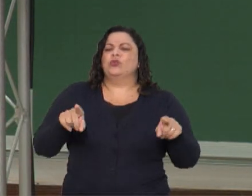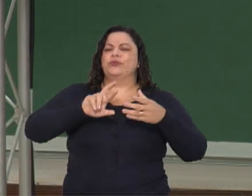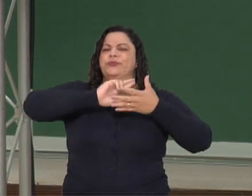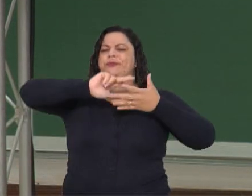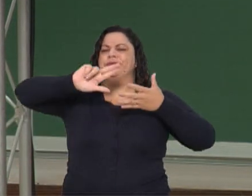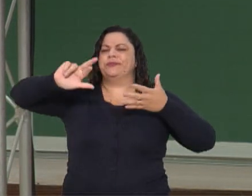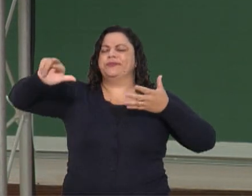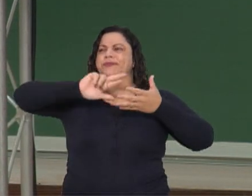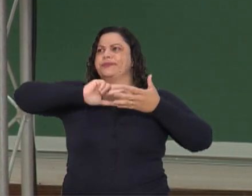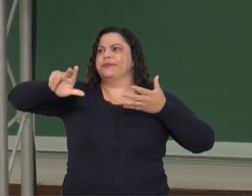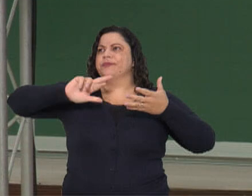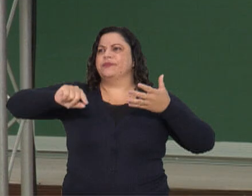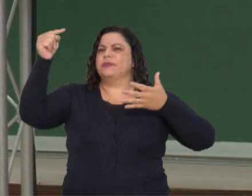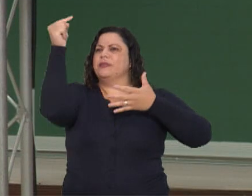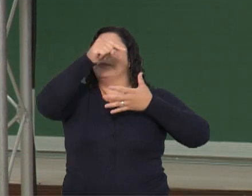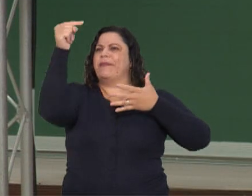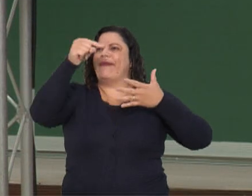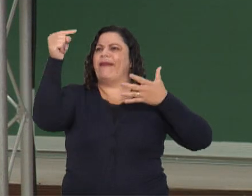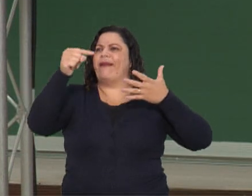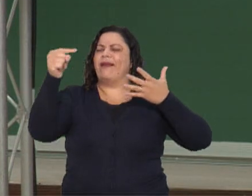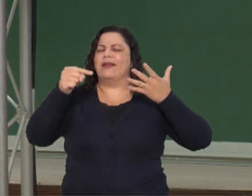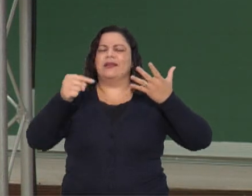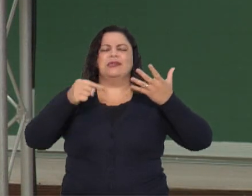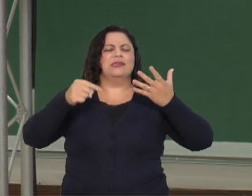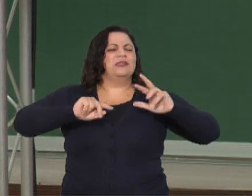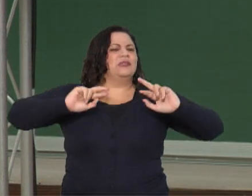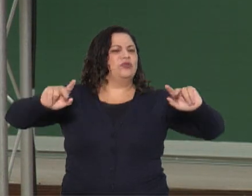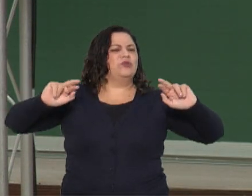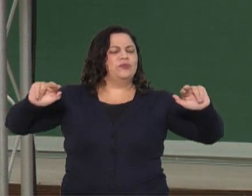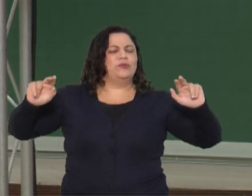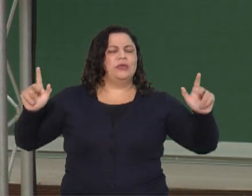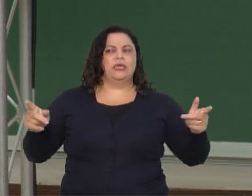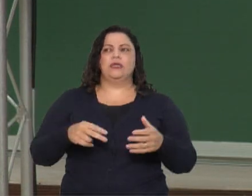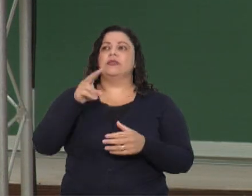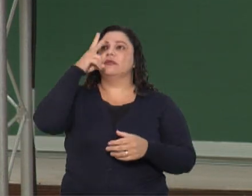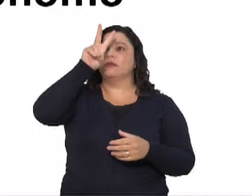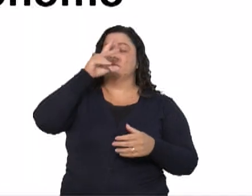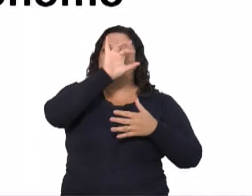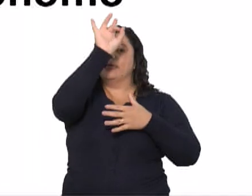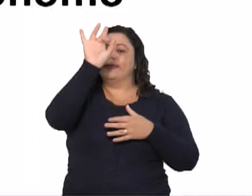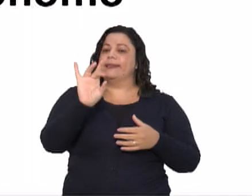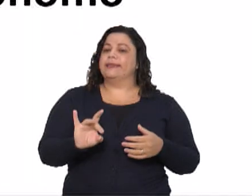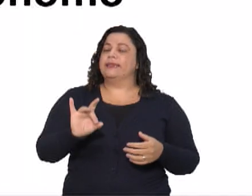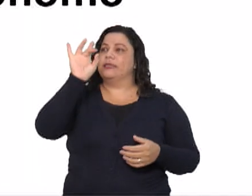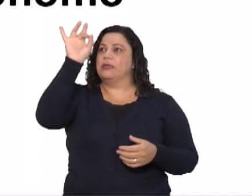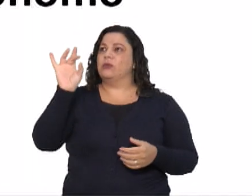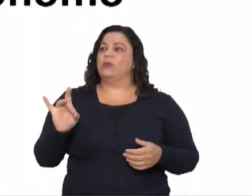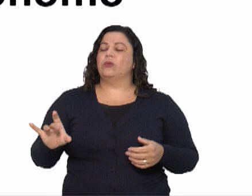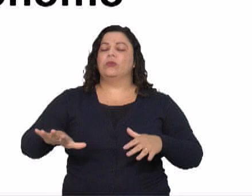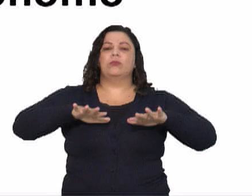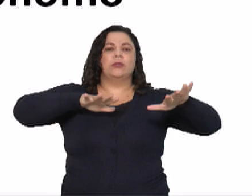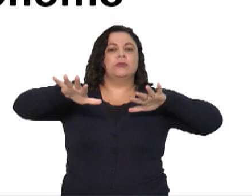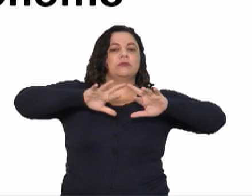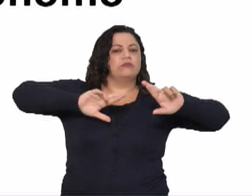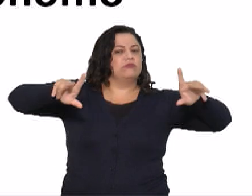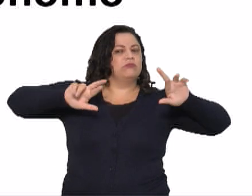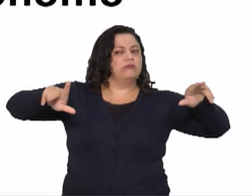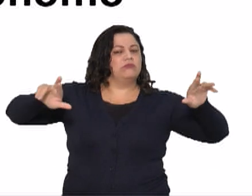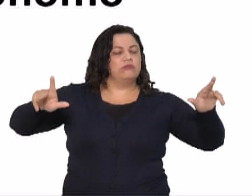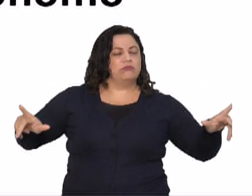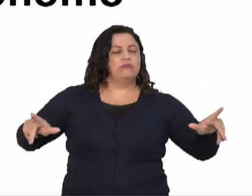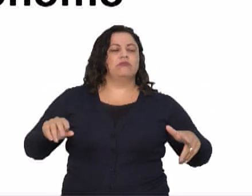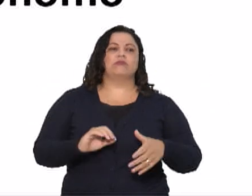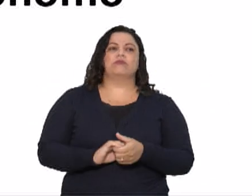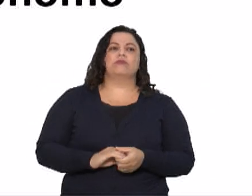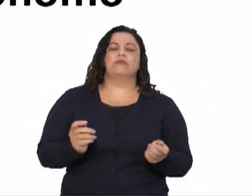musicais para lembrar que cada um deles vai ter esse ritmo, essa batida diferente. Agora a